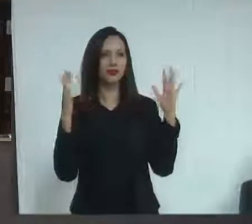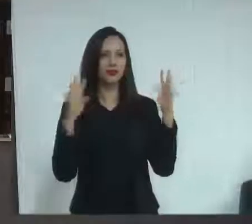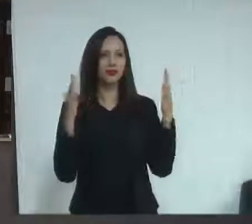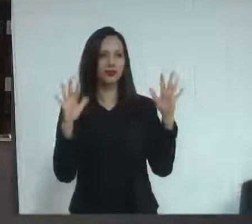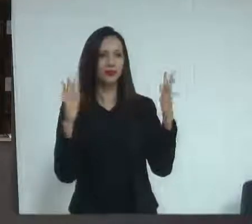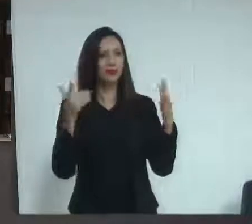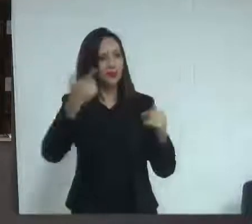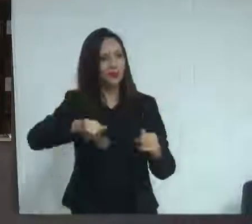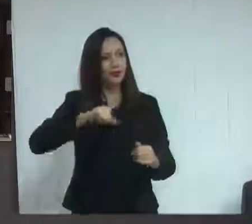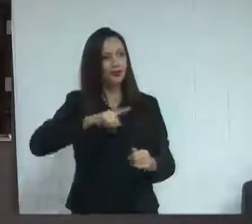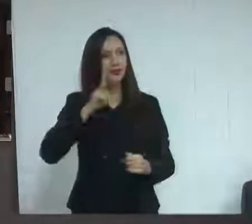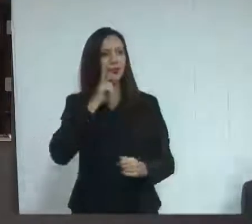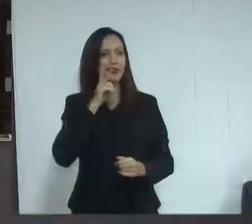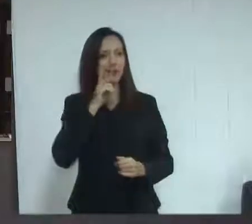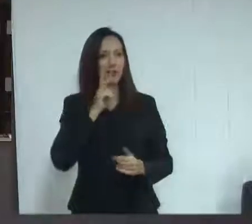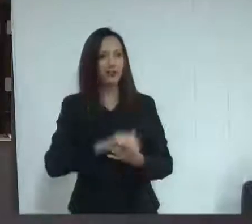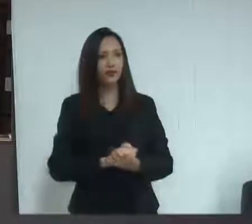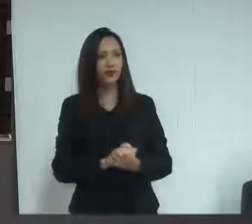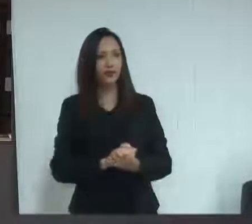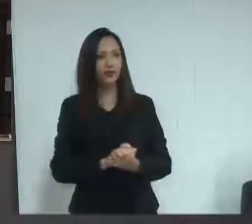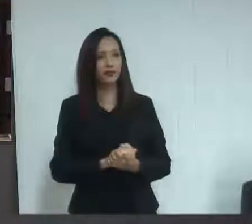Mais algum vereador?